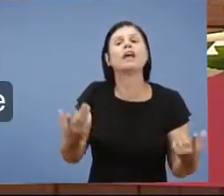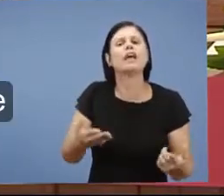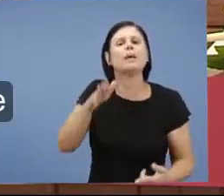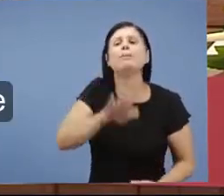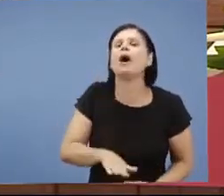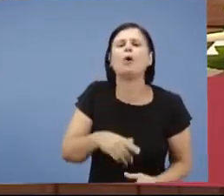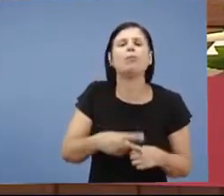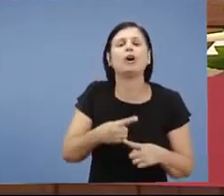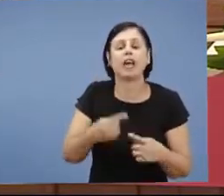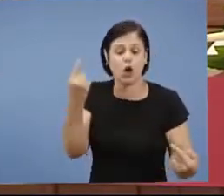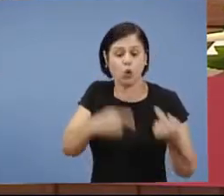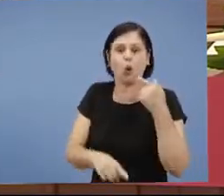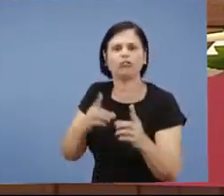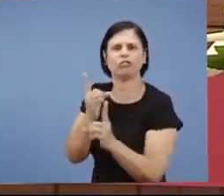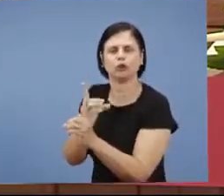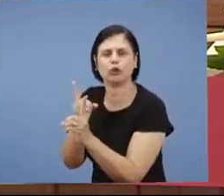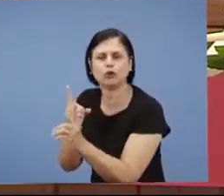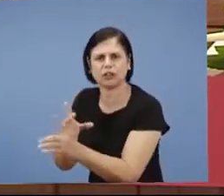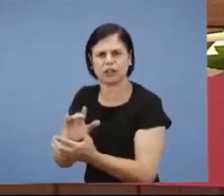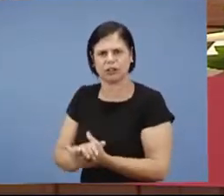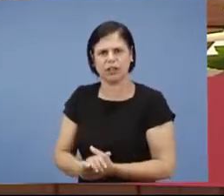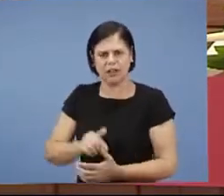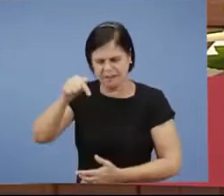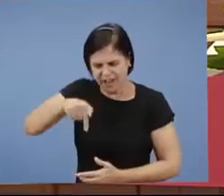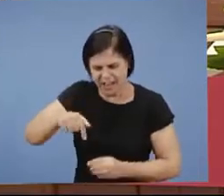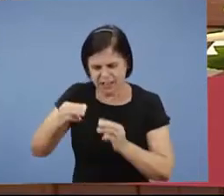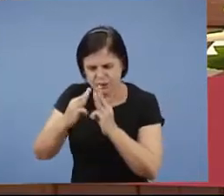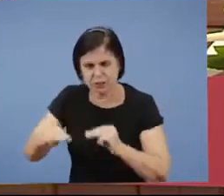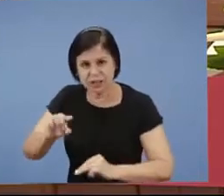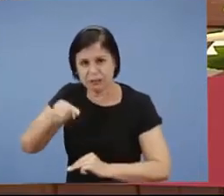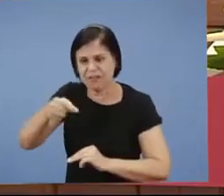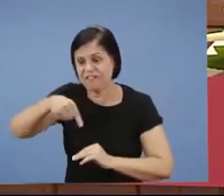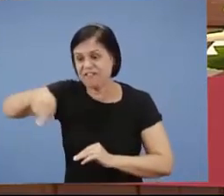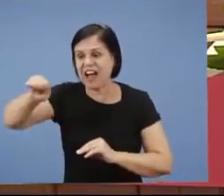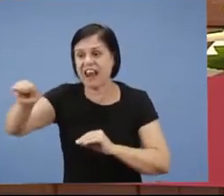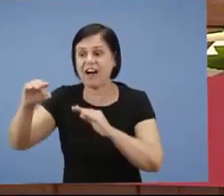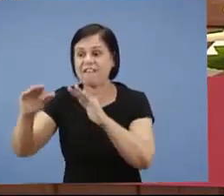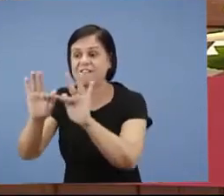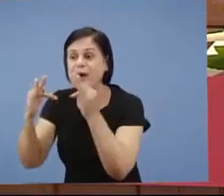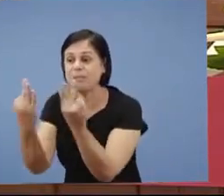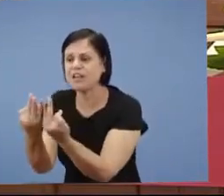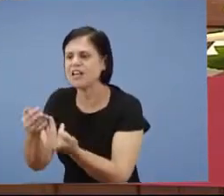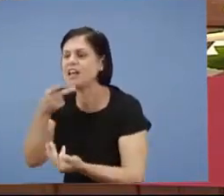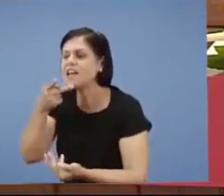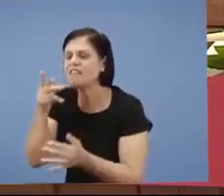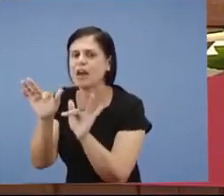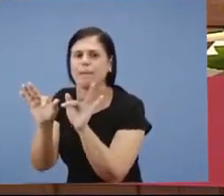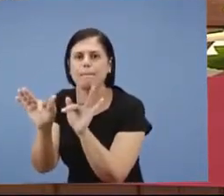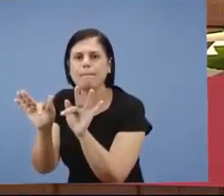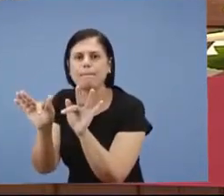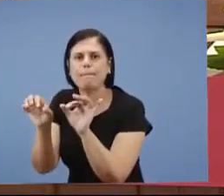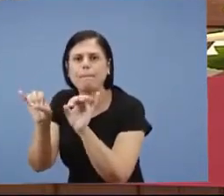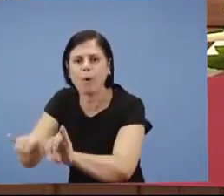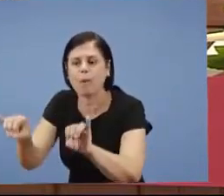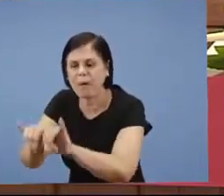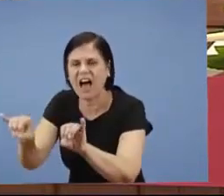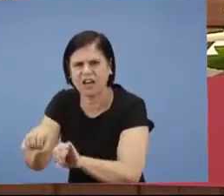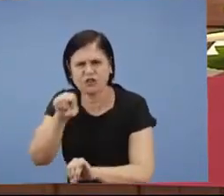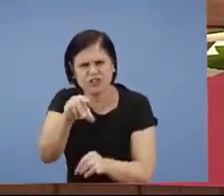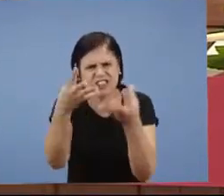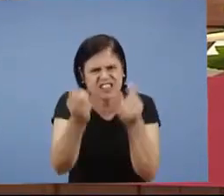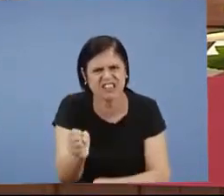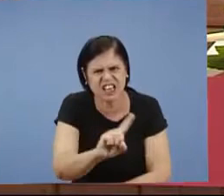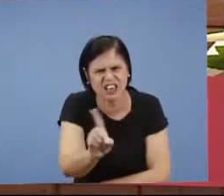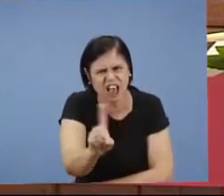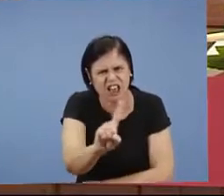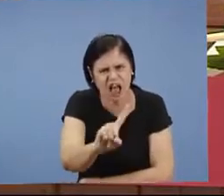levantam contra a doutrina. Eles saem daqui, eles vão para a casa do parente lá falar bobagem. Não aceite